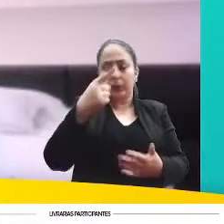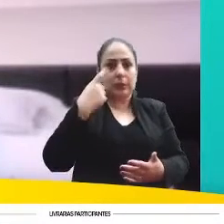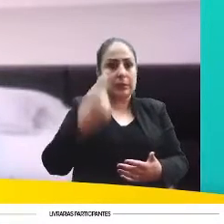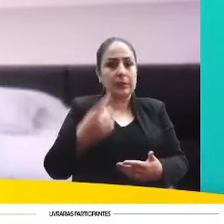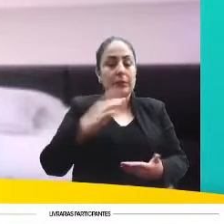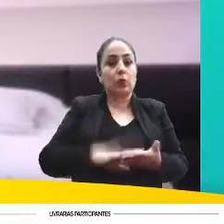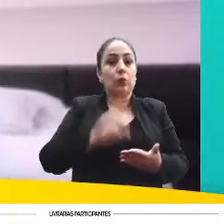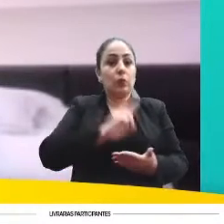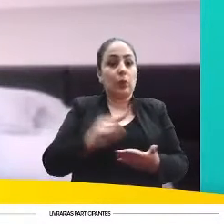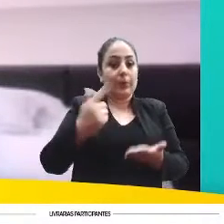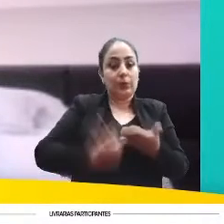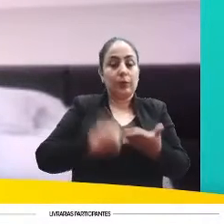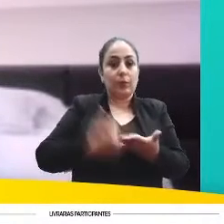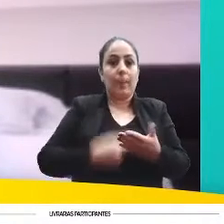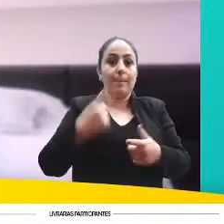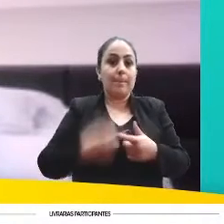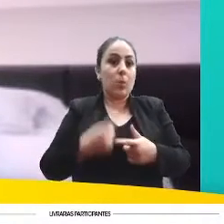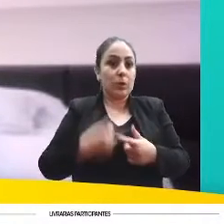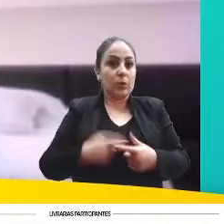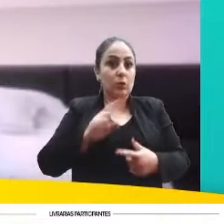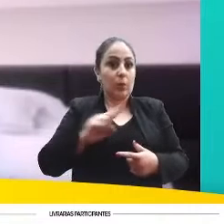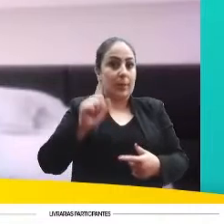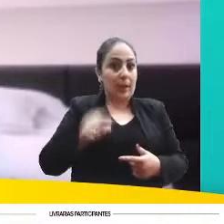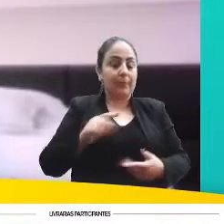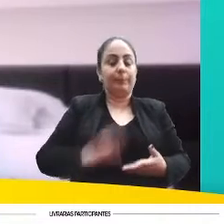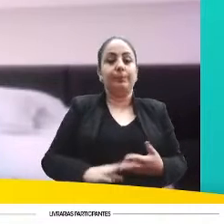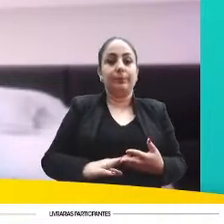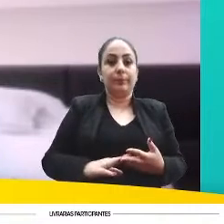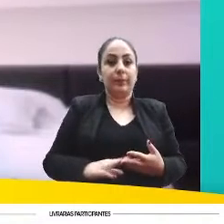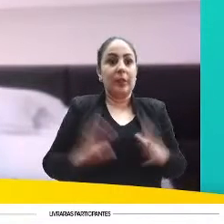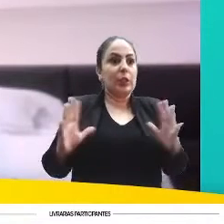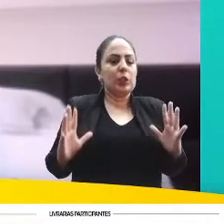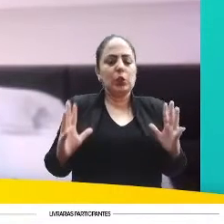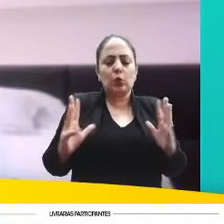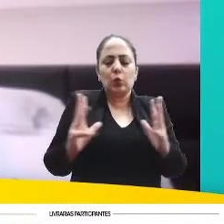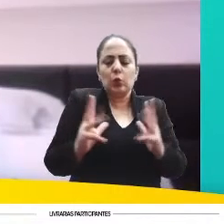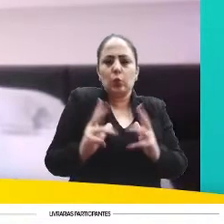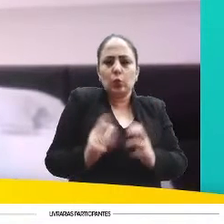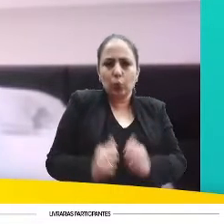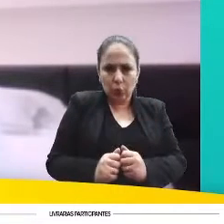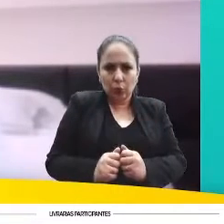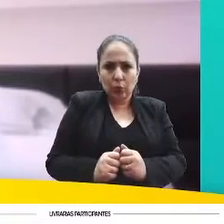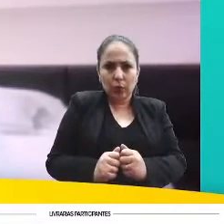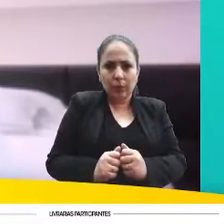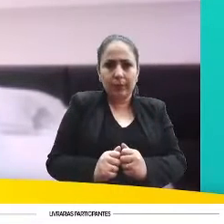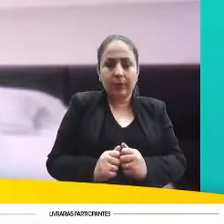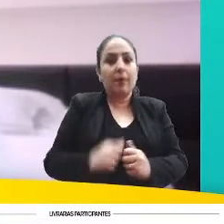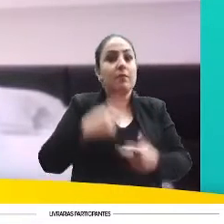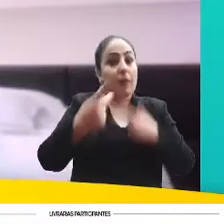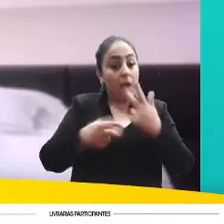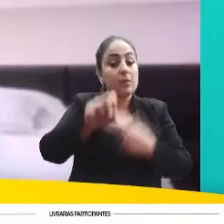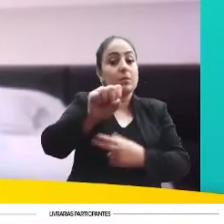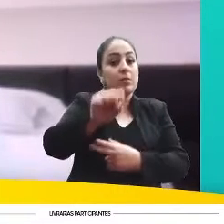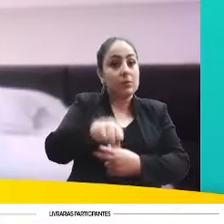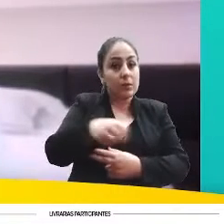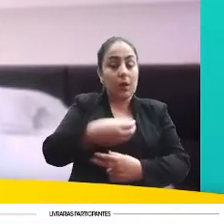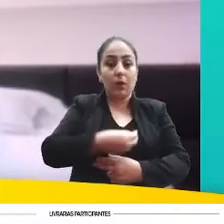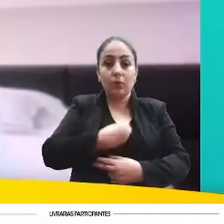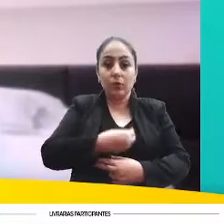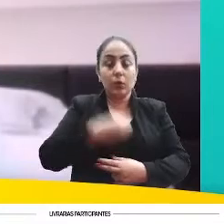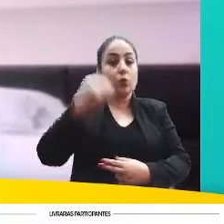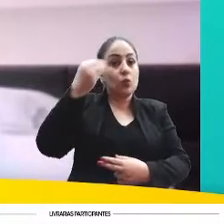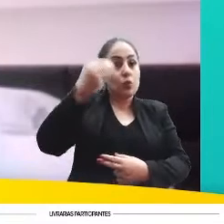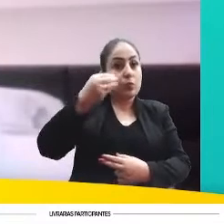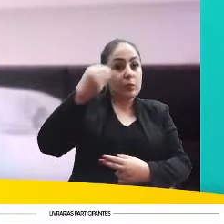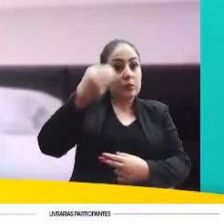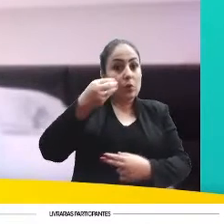do livro, porque o nome do livro é o seguinte: Apesar de tudo, dizer sim à vida, um psicólogo no